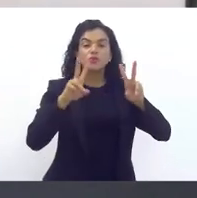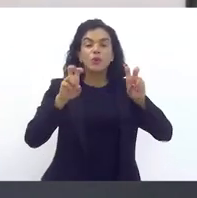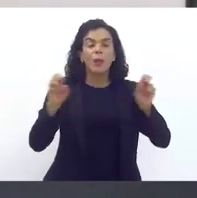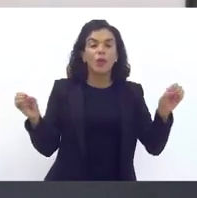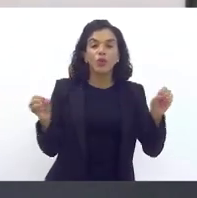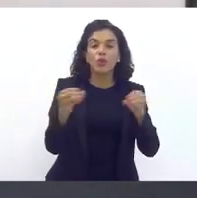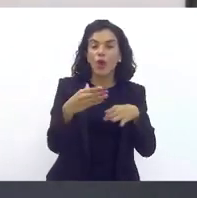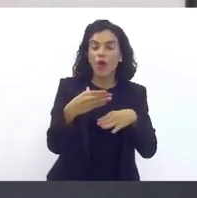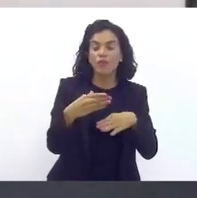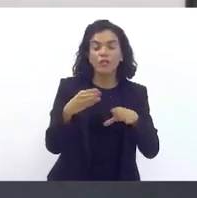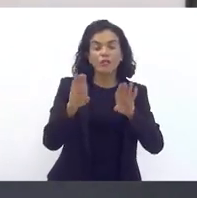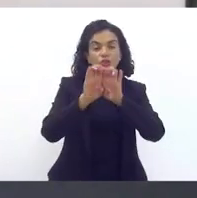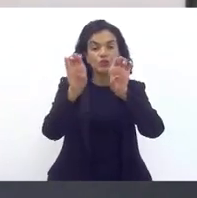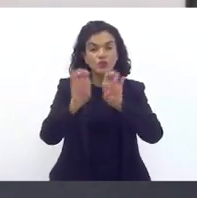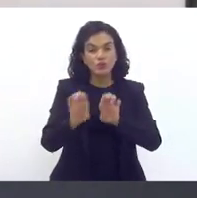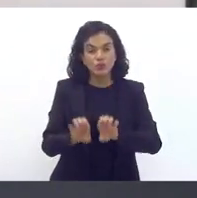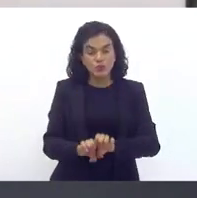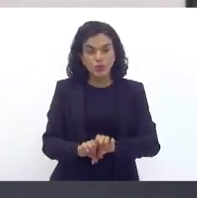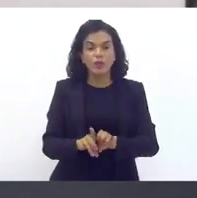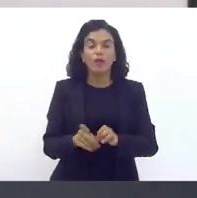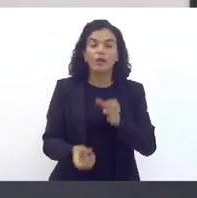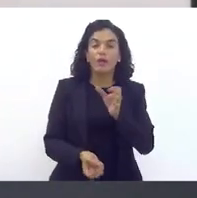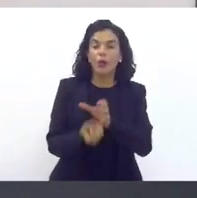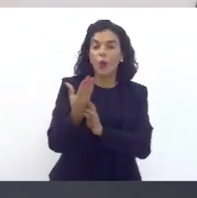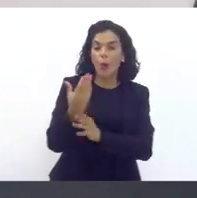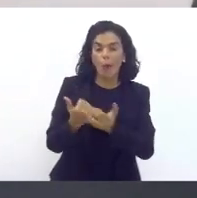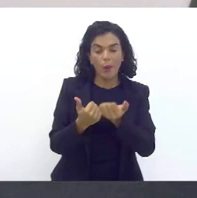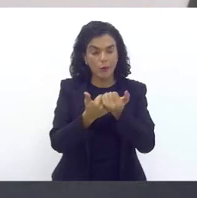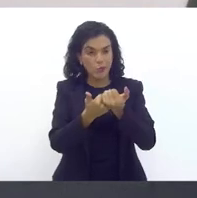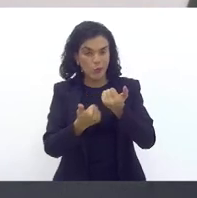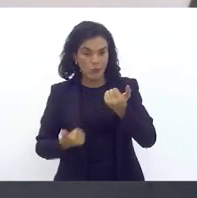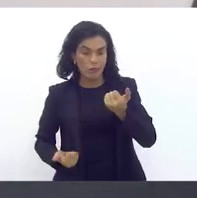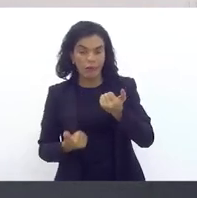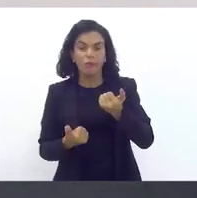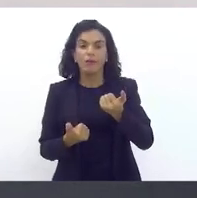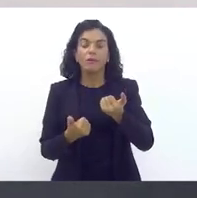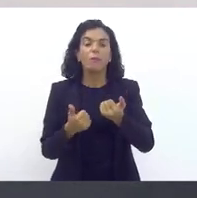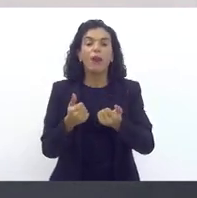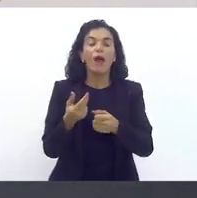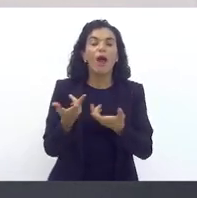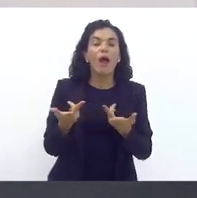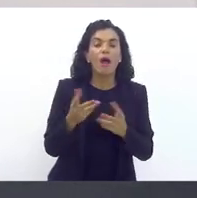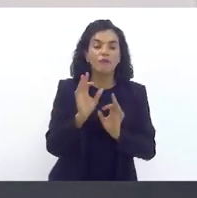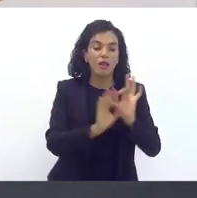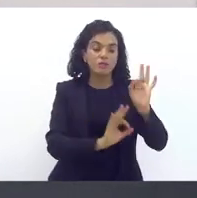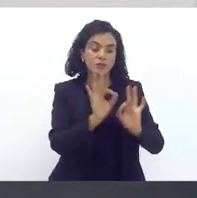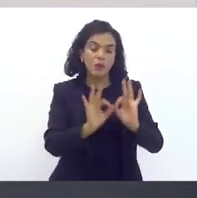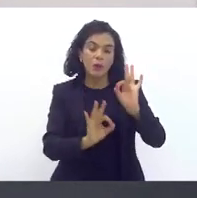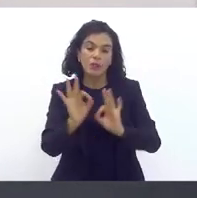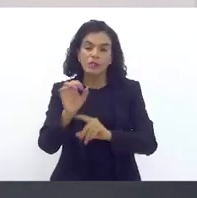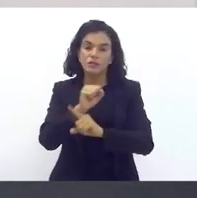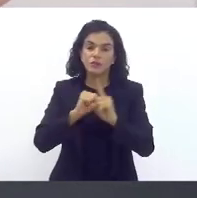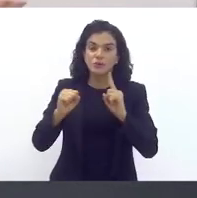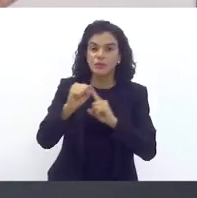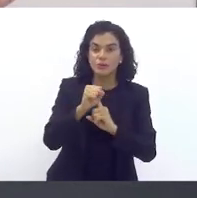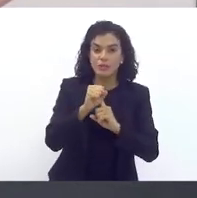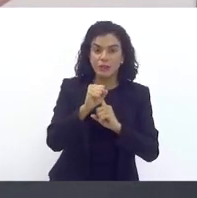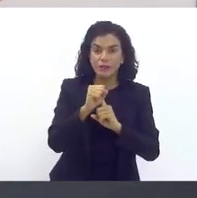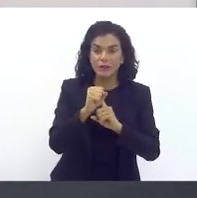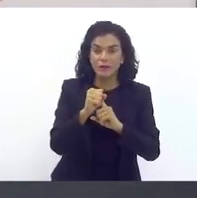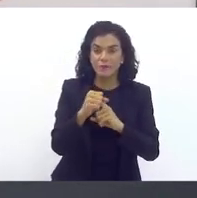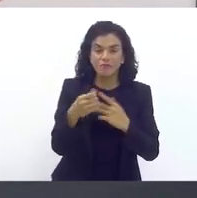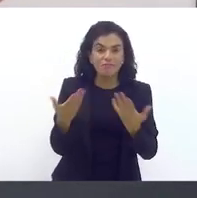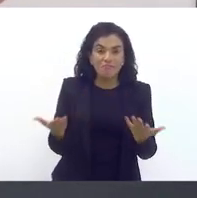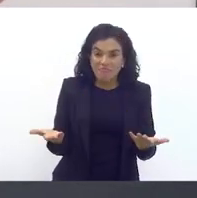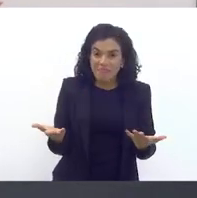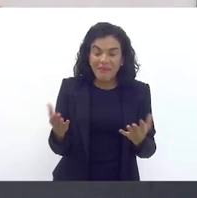da secretaria que criou uma superintendência, seja lá o nome que for, para cuidar das organizações sociais. E as